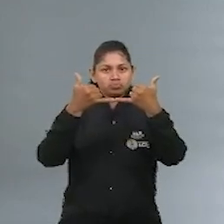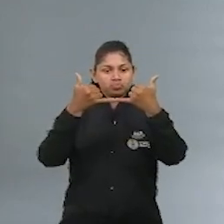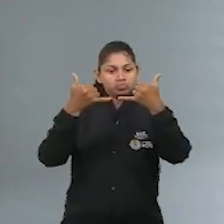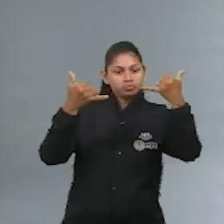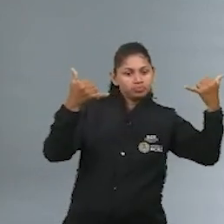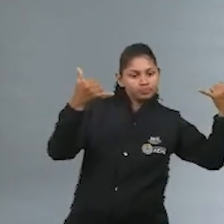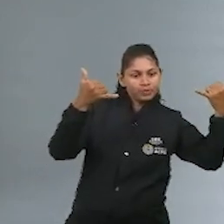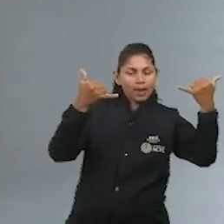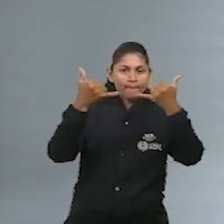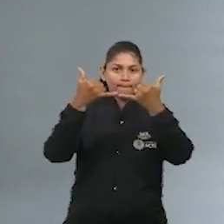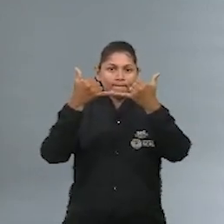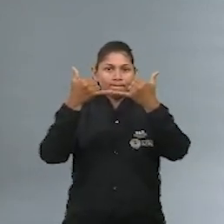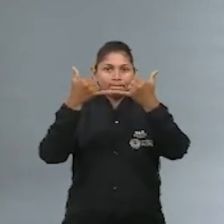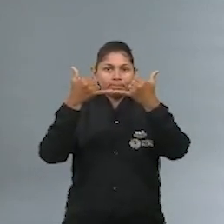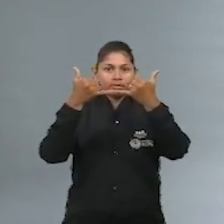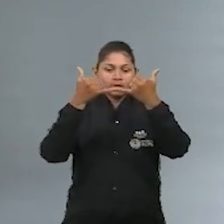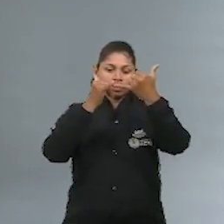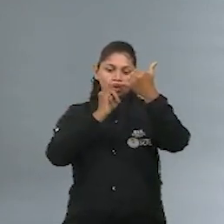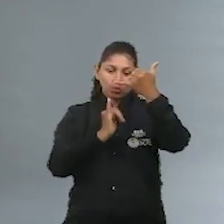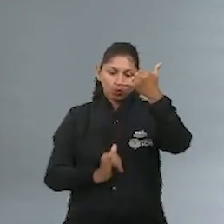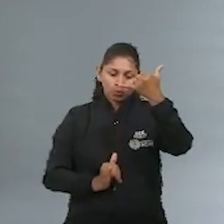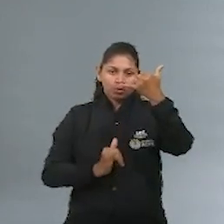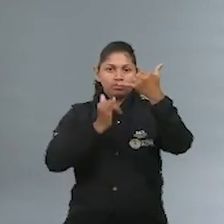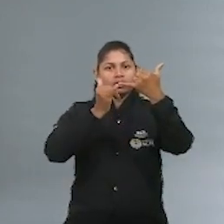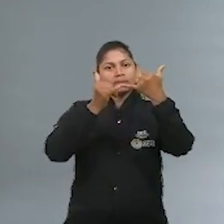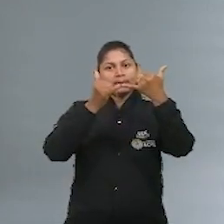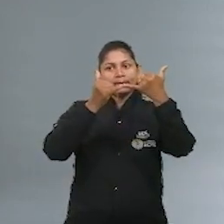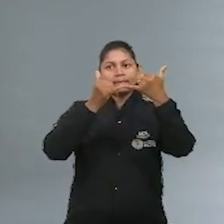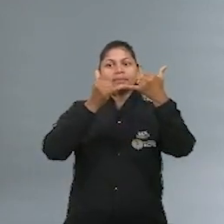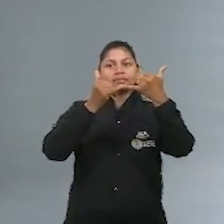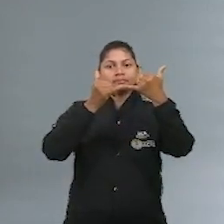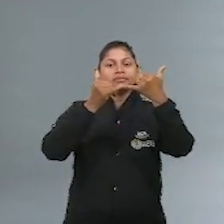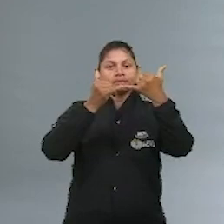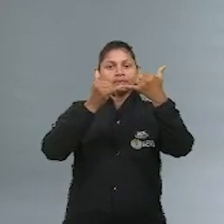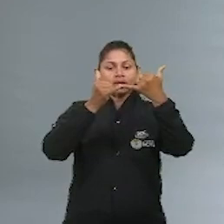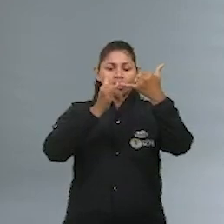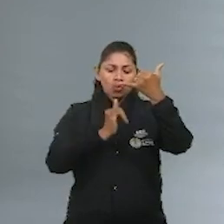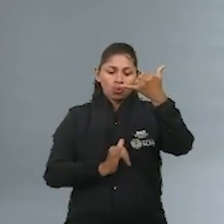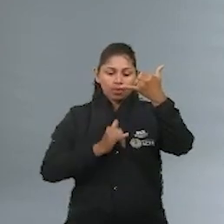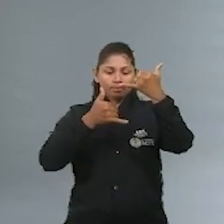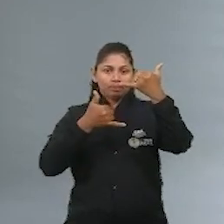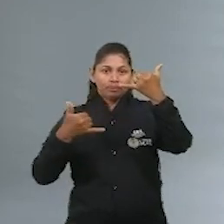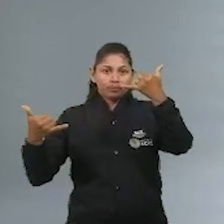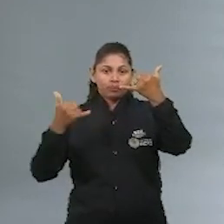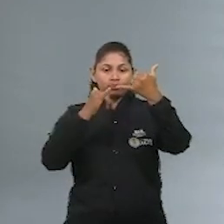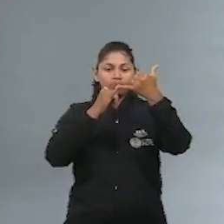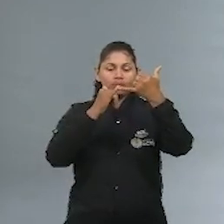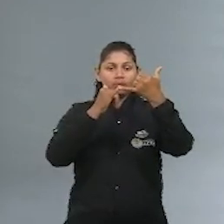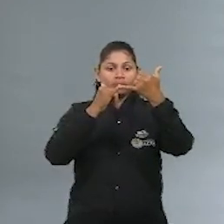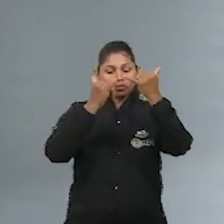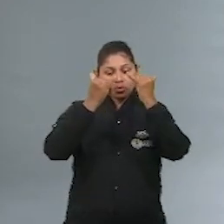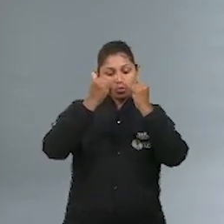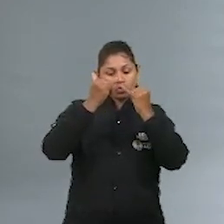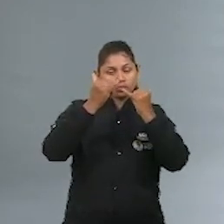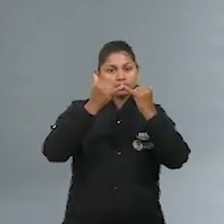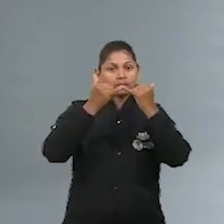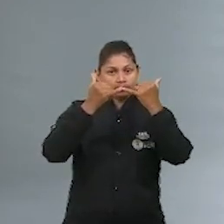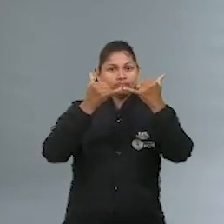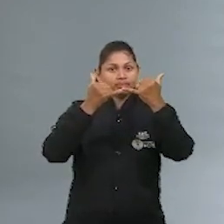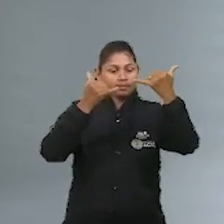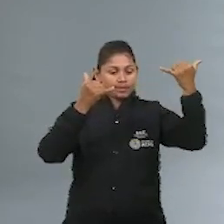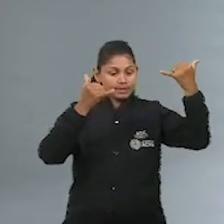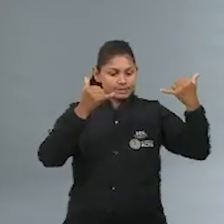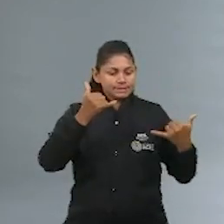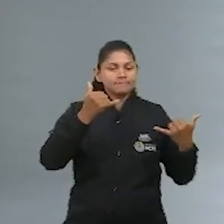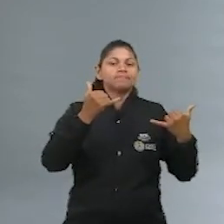braço, daqui para cá eu vou ter outro braço, tá? E aqui para cá também. Eu sempre vou interligar